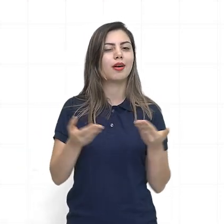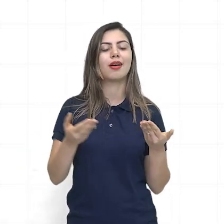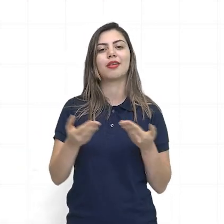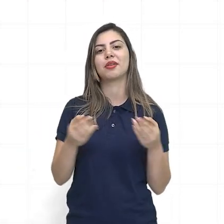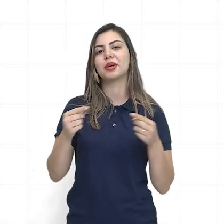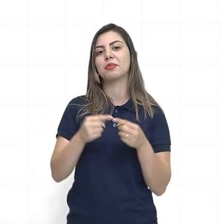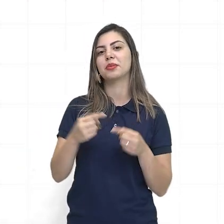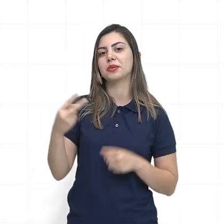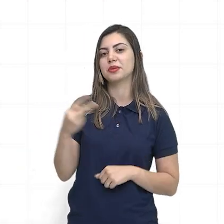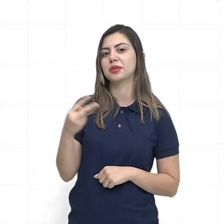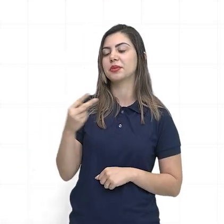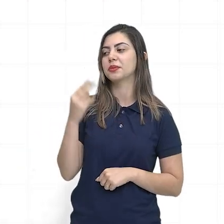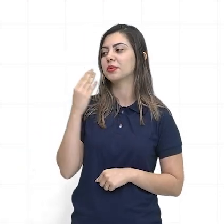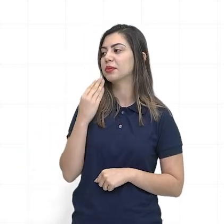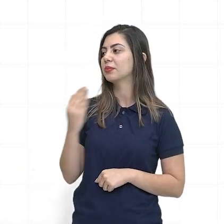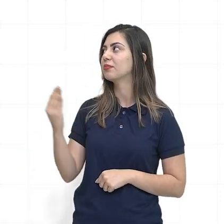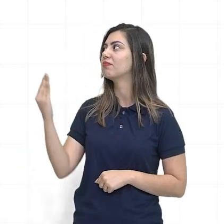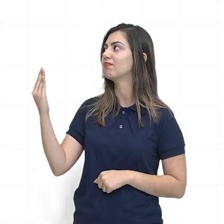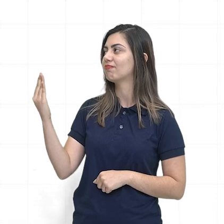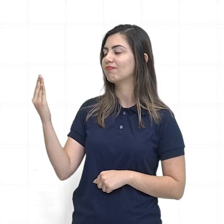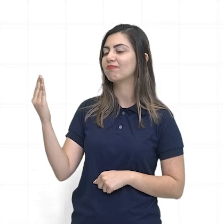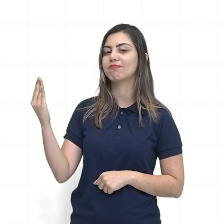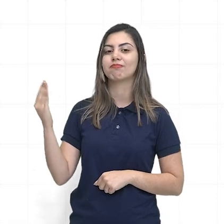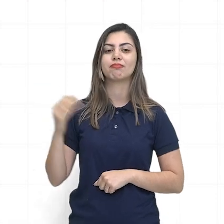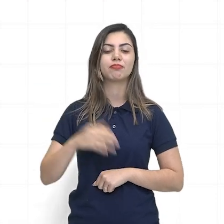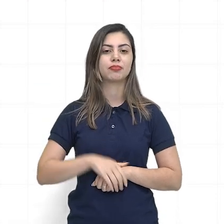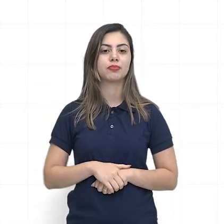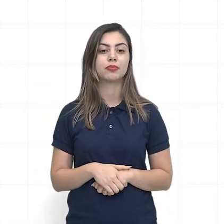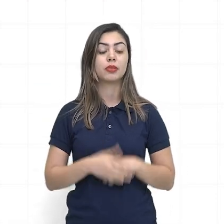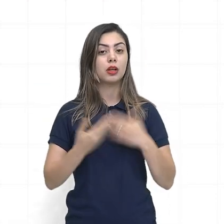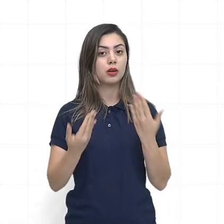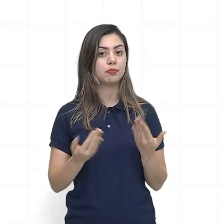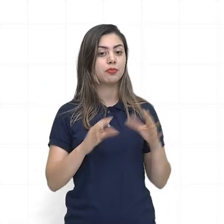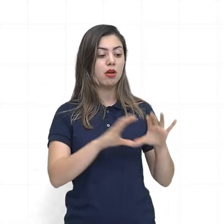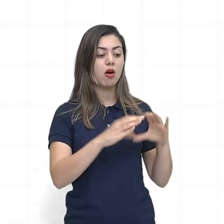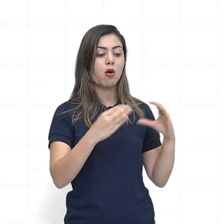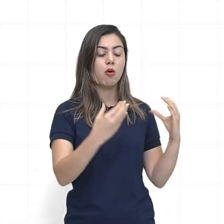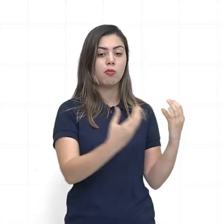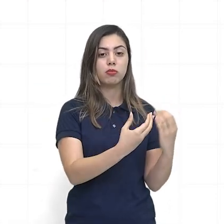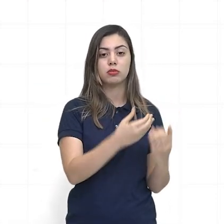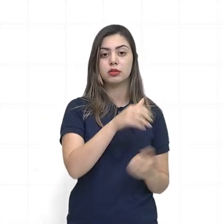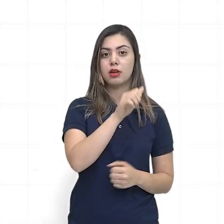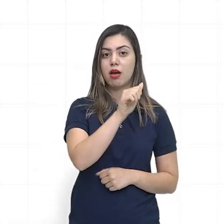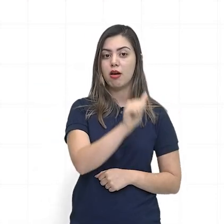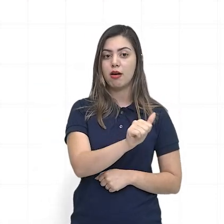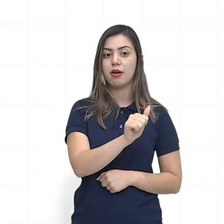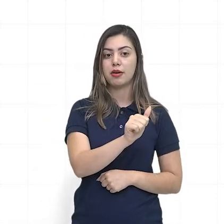situação. Olha. A segunda situação, ela diz o seguinte, olha, a comunidade A, ó,